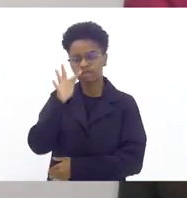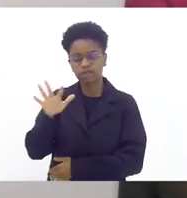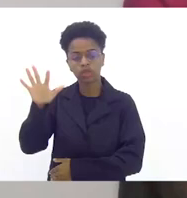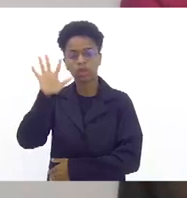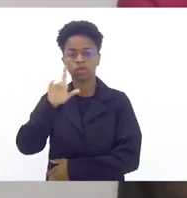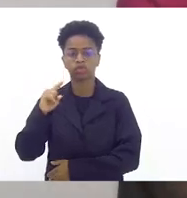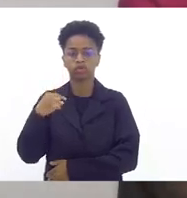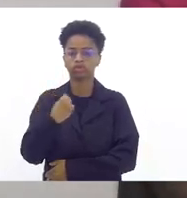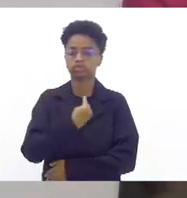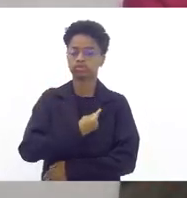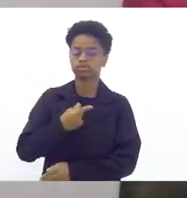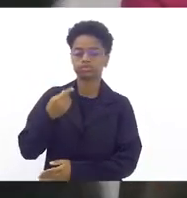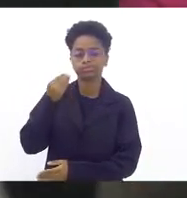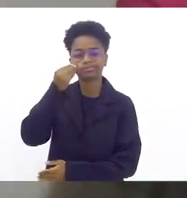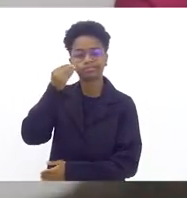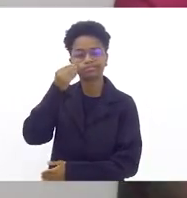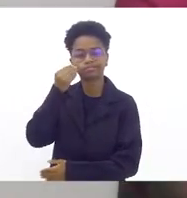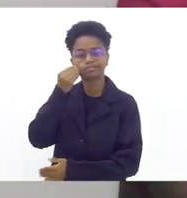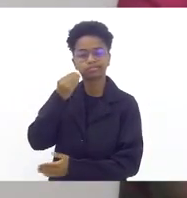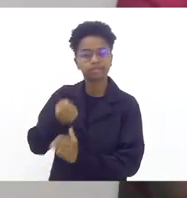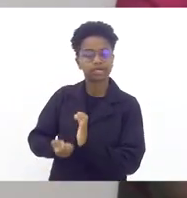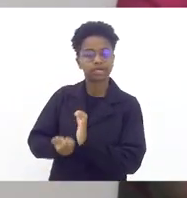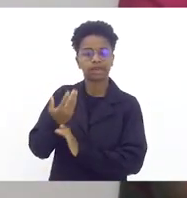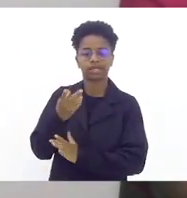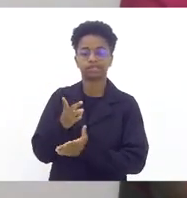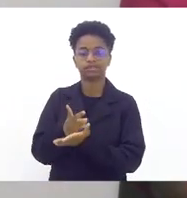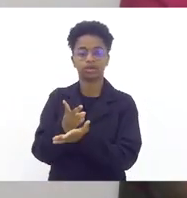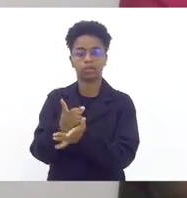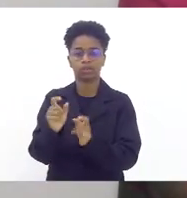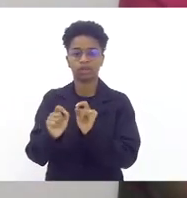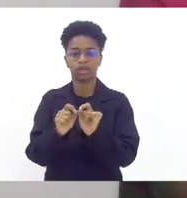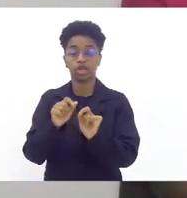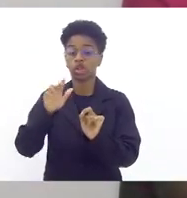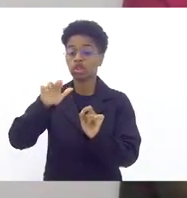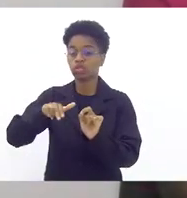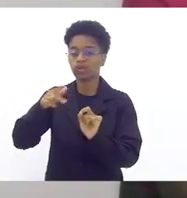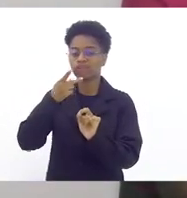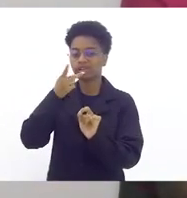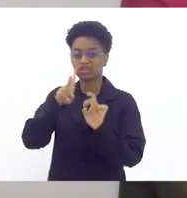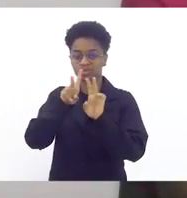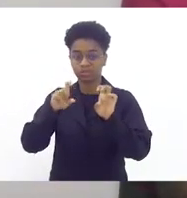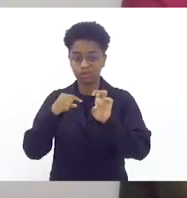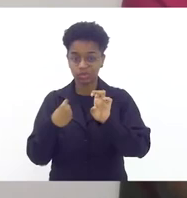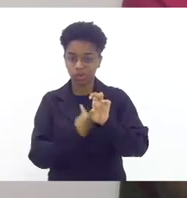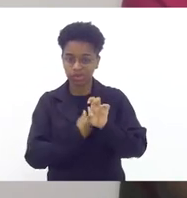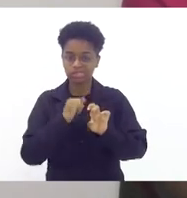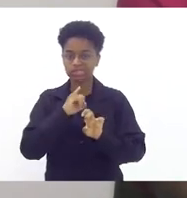vem tentando sempre implementar, que é nunca sobre nós sem nós.